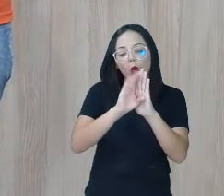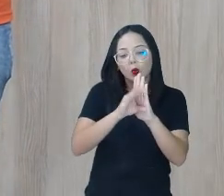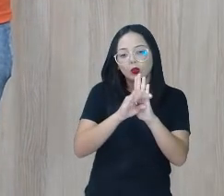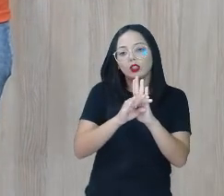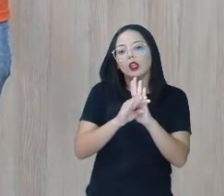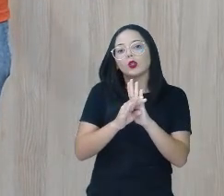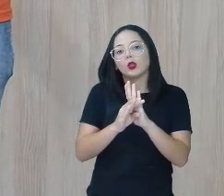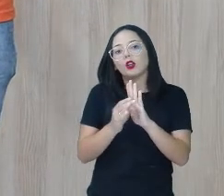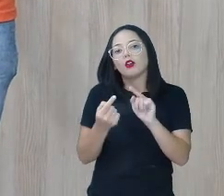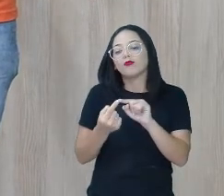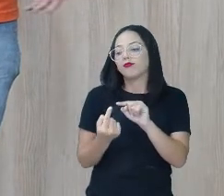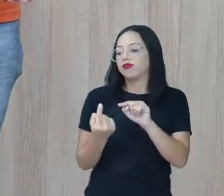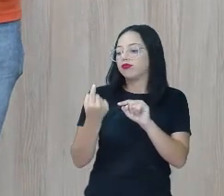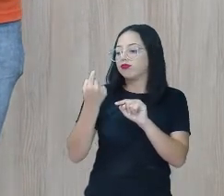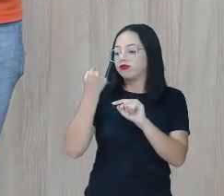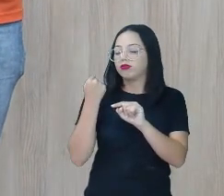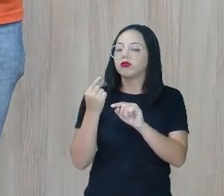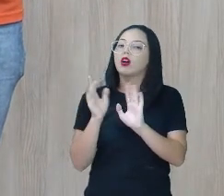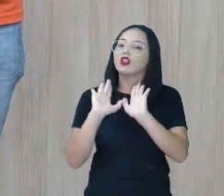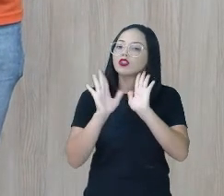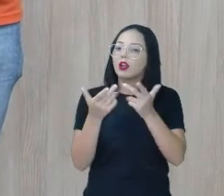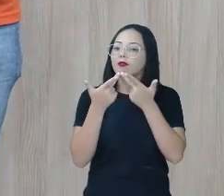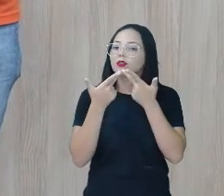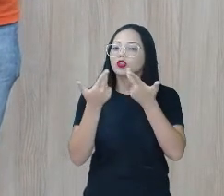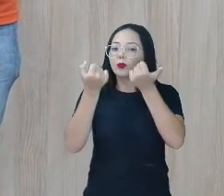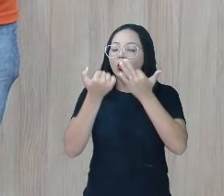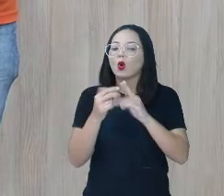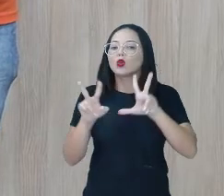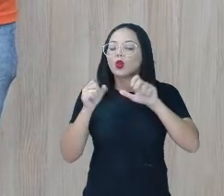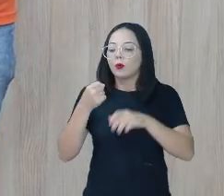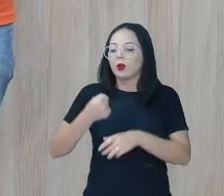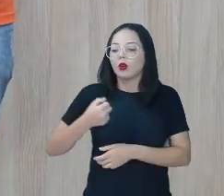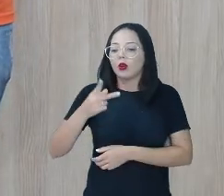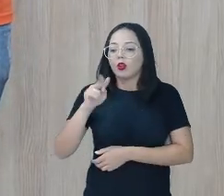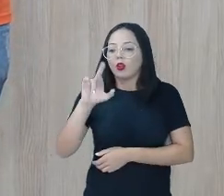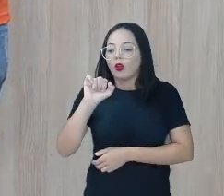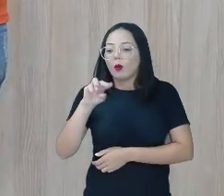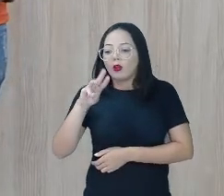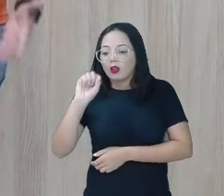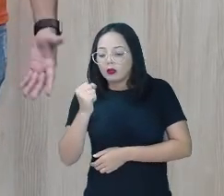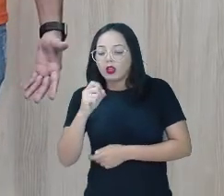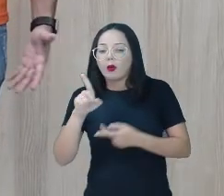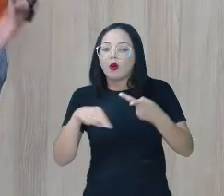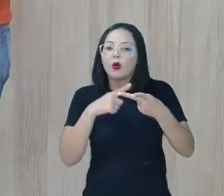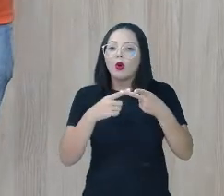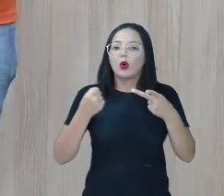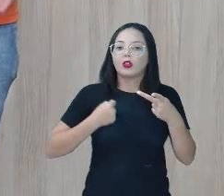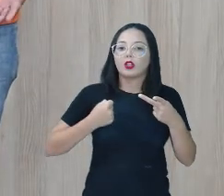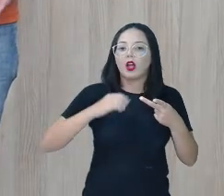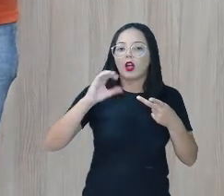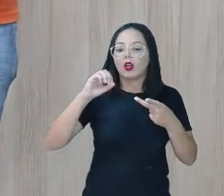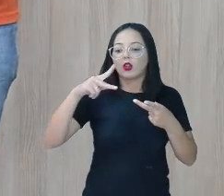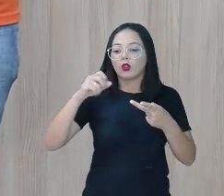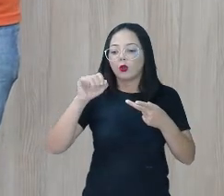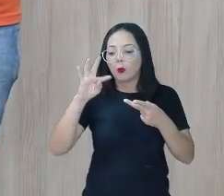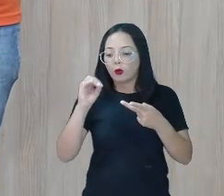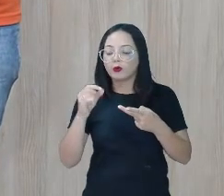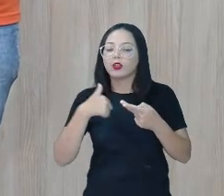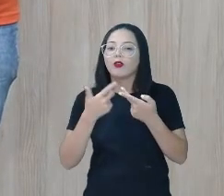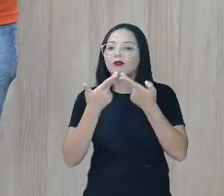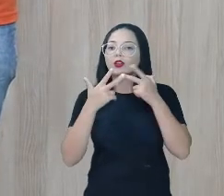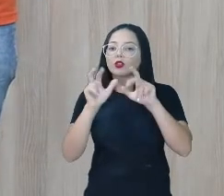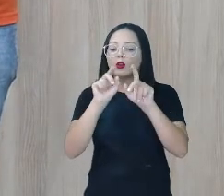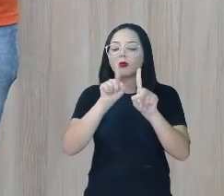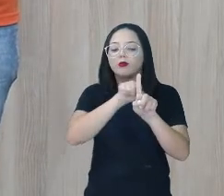de séries anteriores. Briane já falou aqui dos números primos, dos números compostos também, e agora eu estou falando da